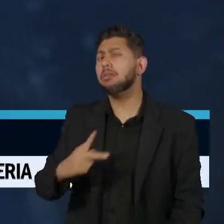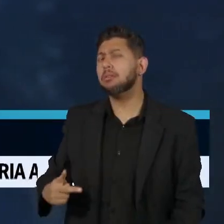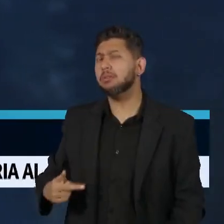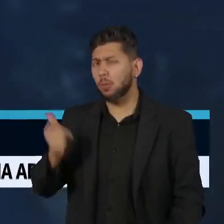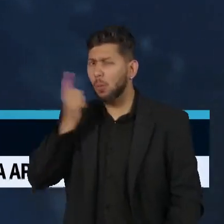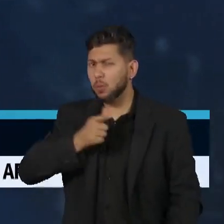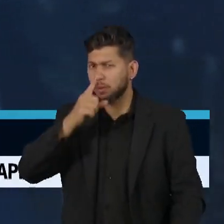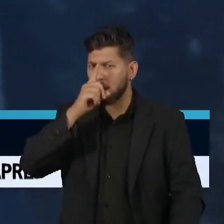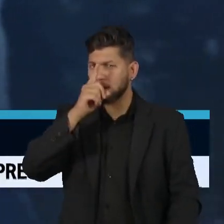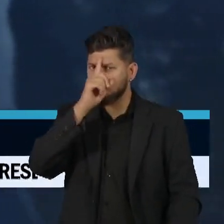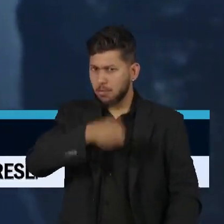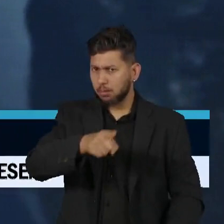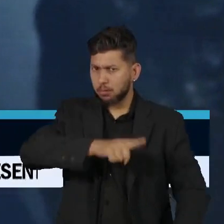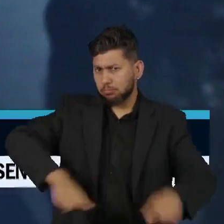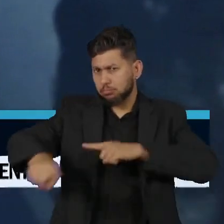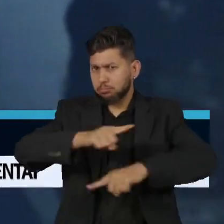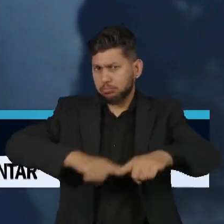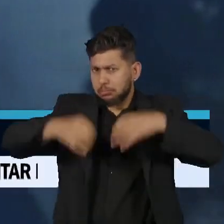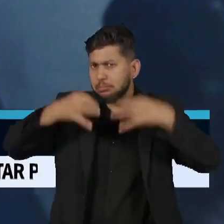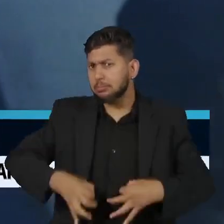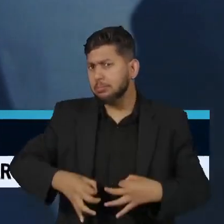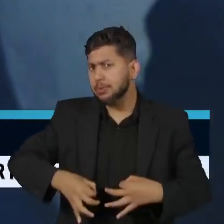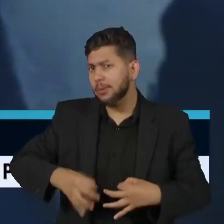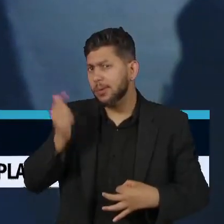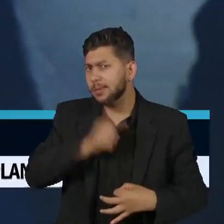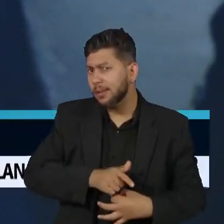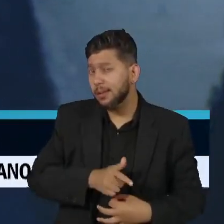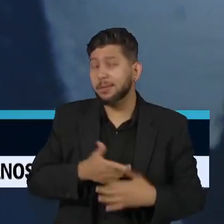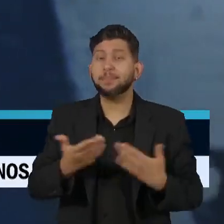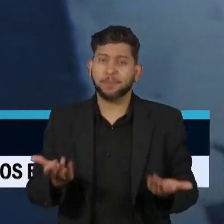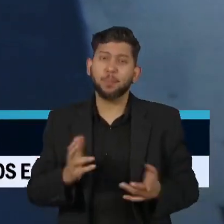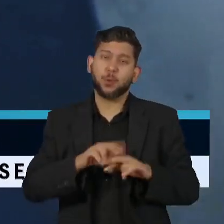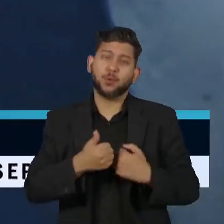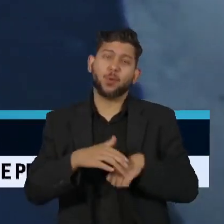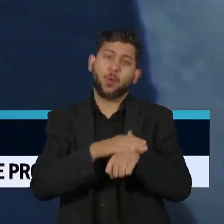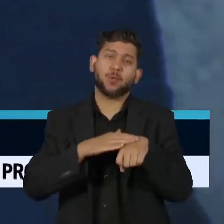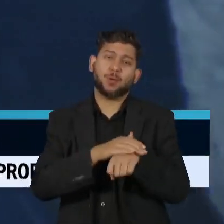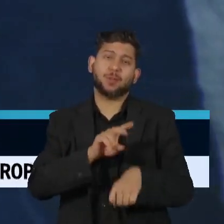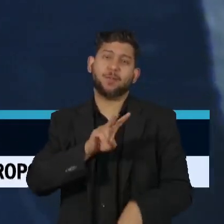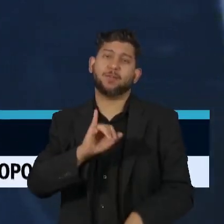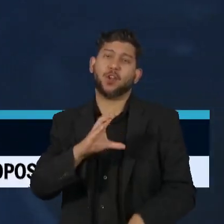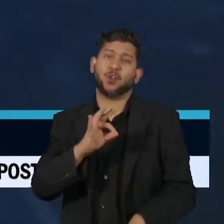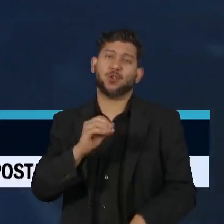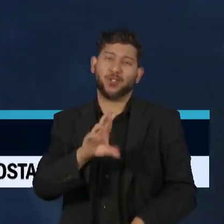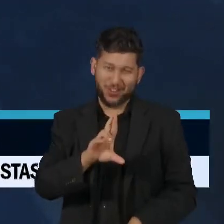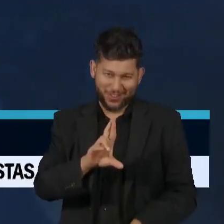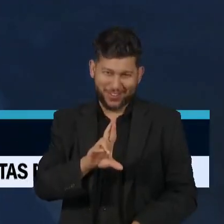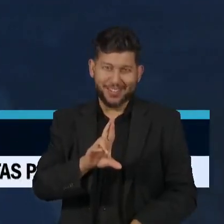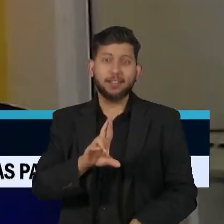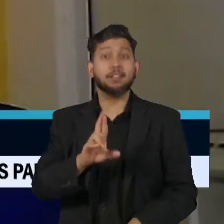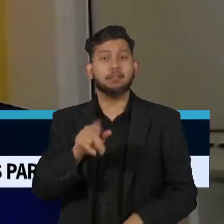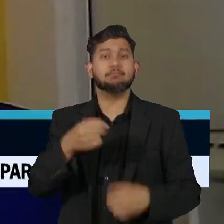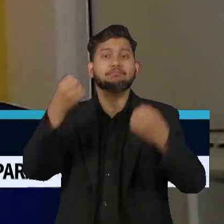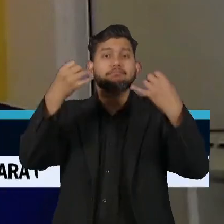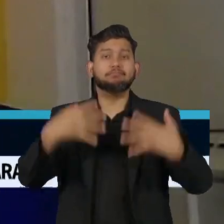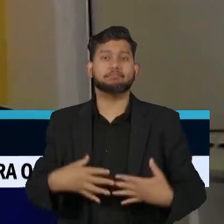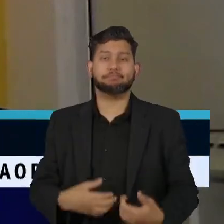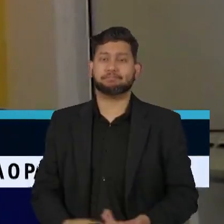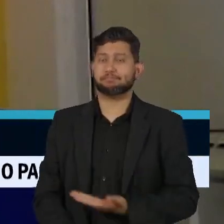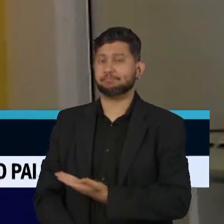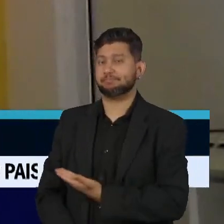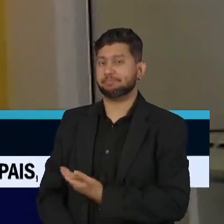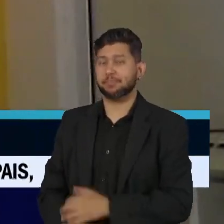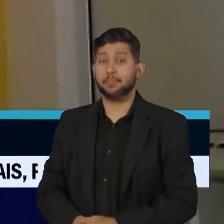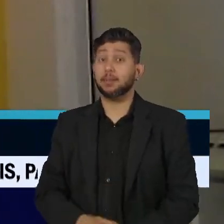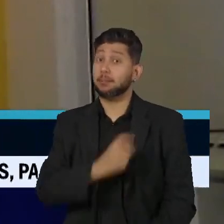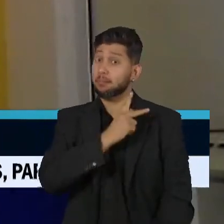necessária? Eu conversei sobre isso com o cientista político Vitor Oliveira, diretor da consultoria Pulso Público. O presidente Lula